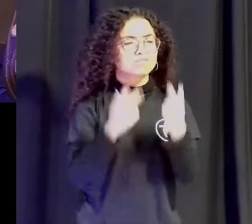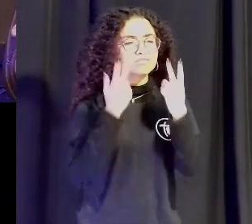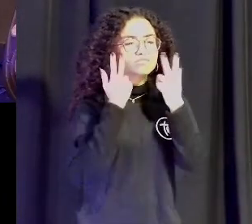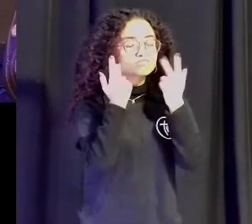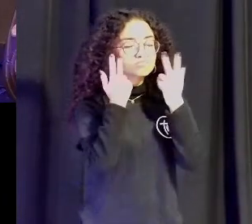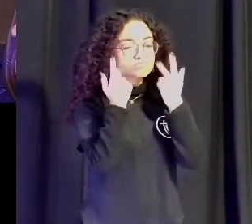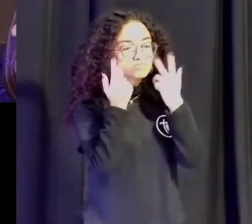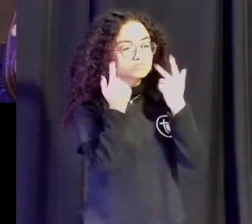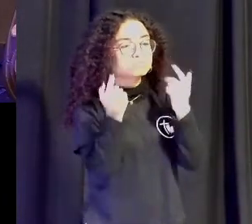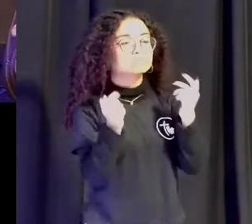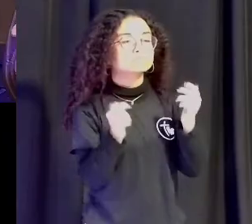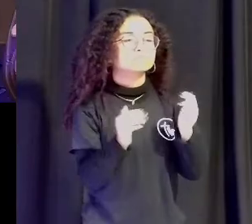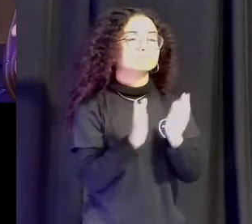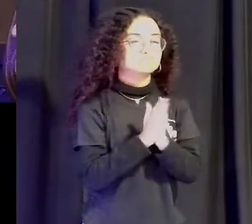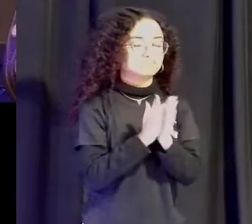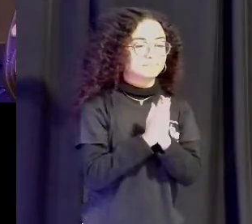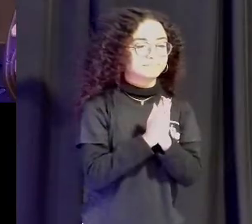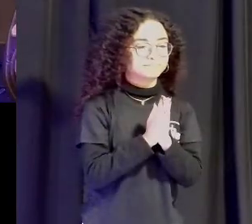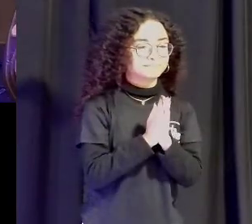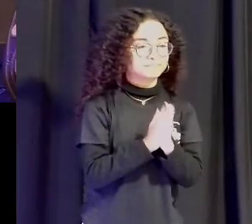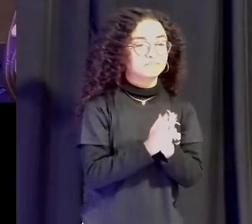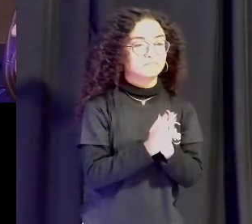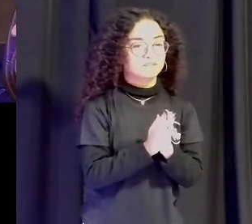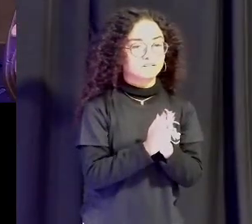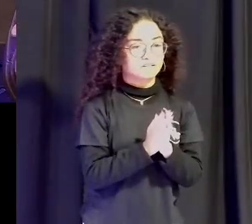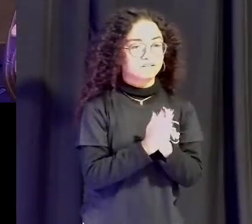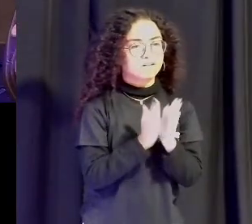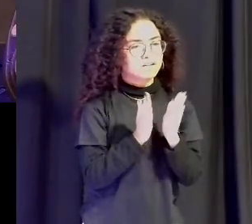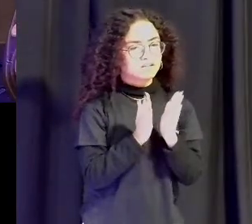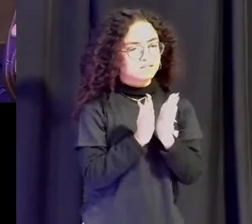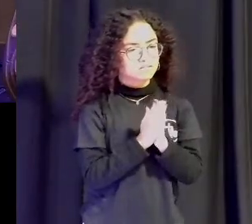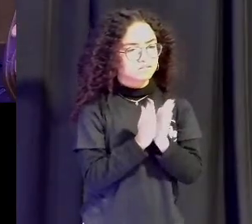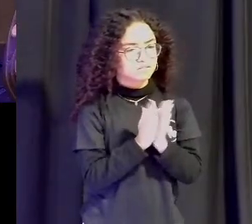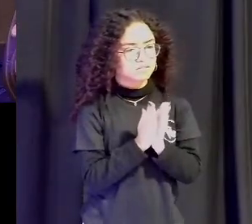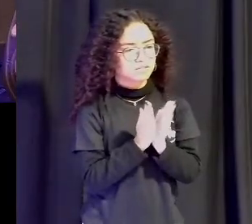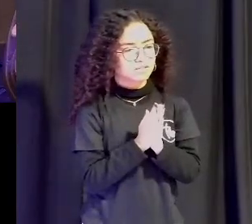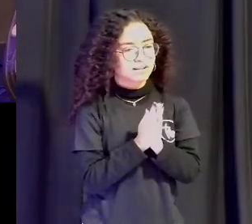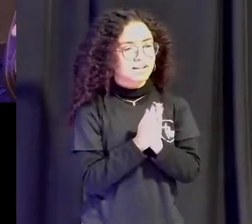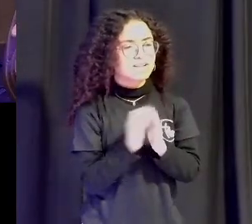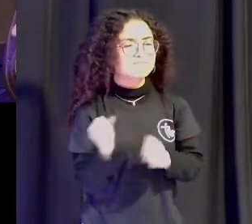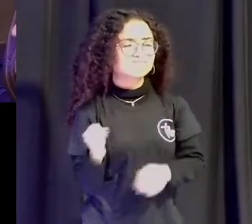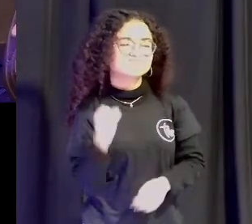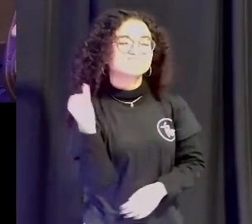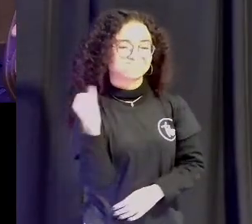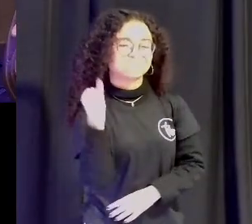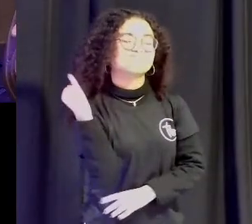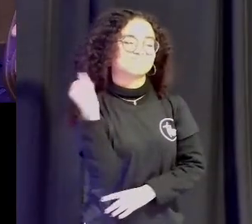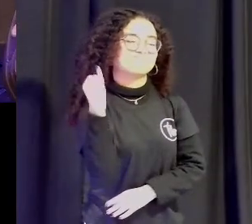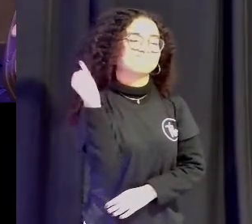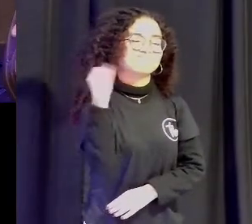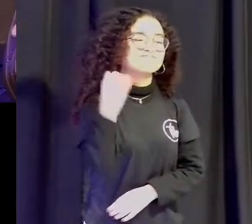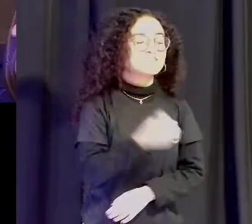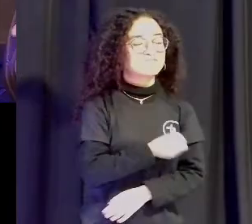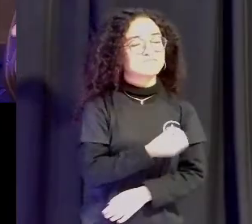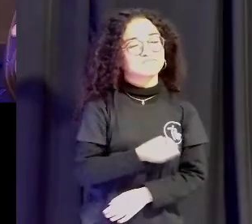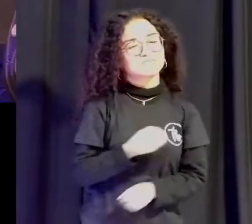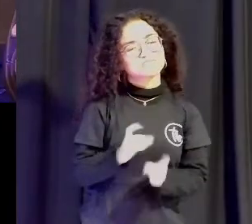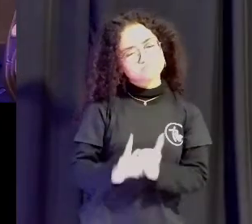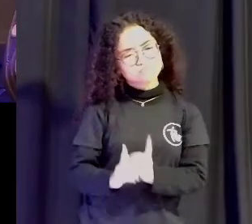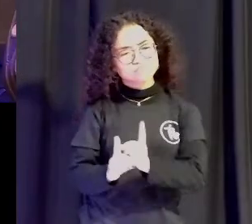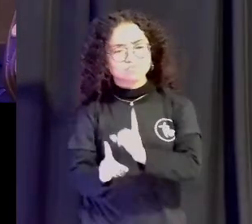familiarizados com a oração. A oração é algo fundamental na vida do discípulo de